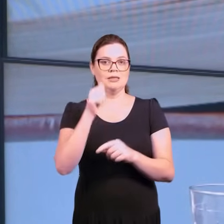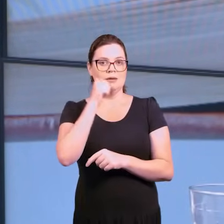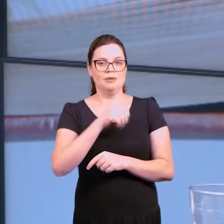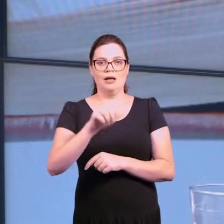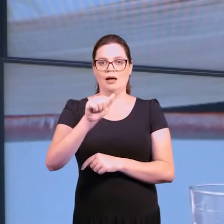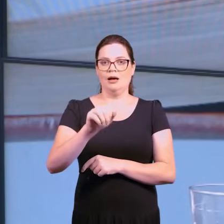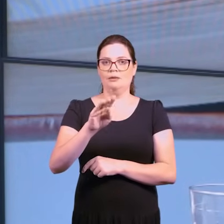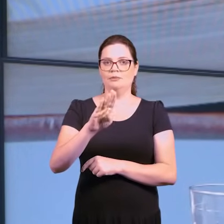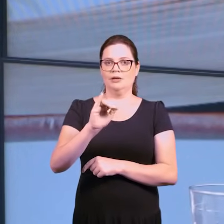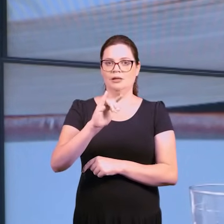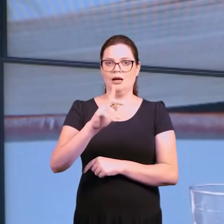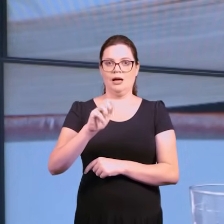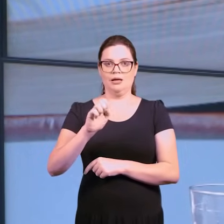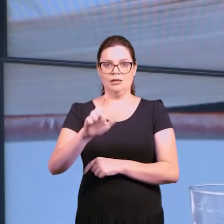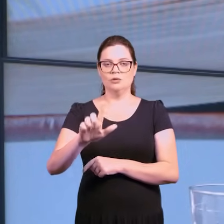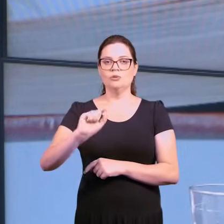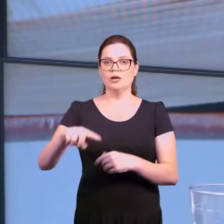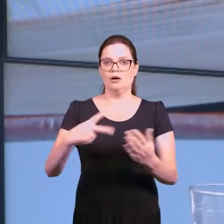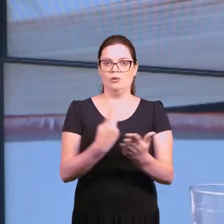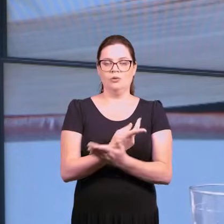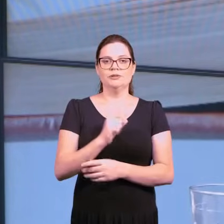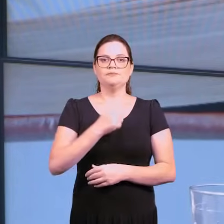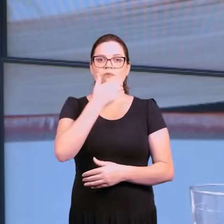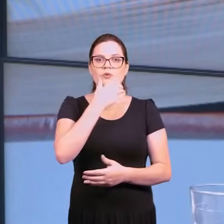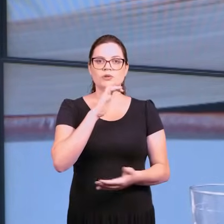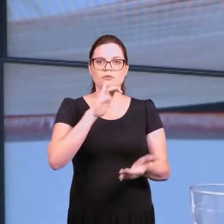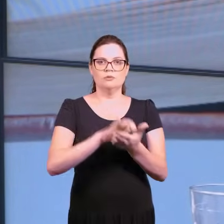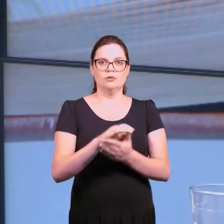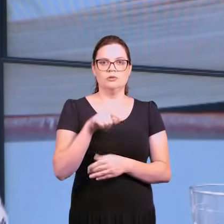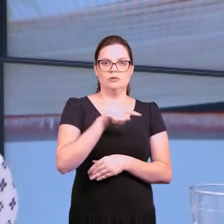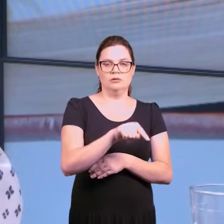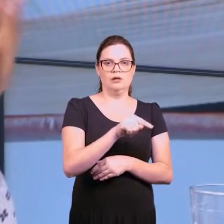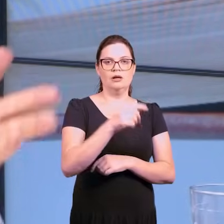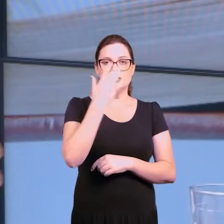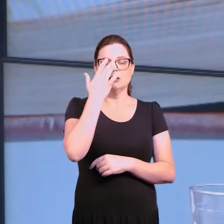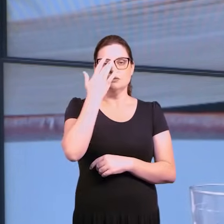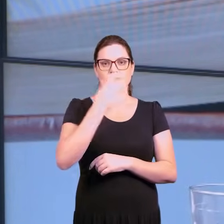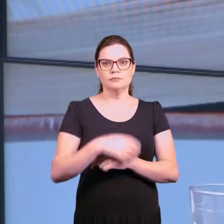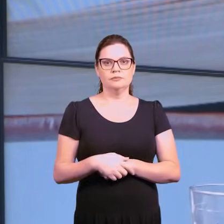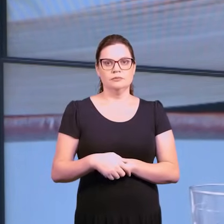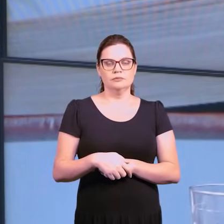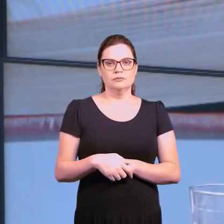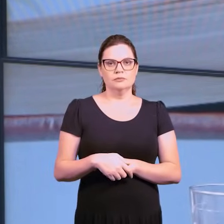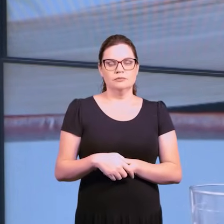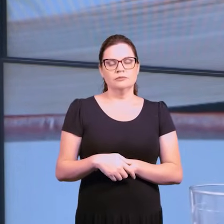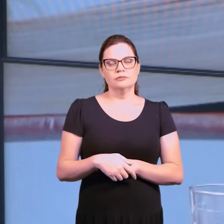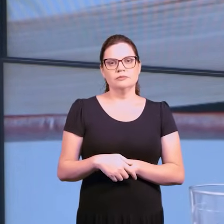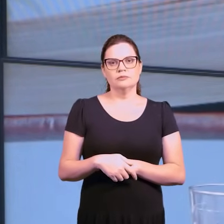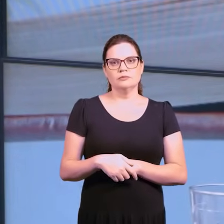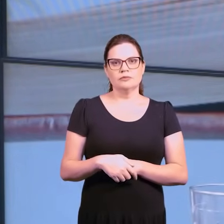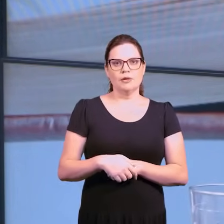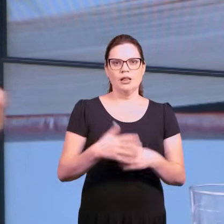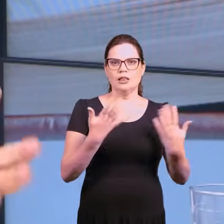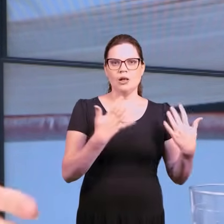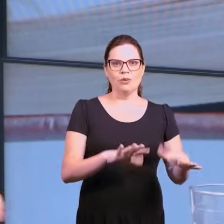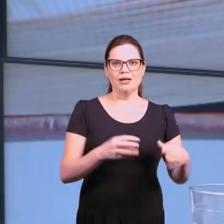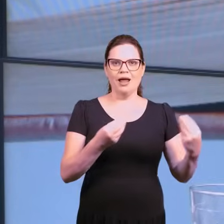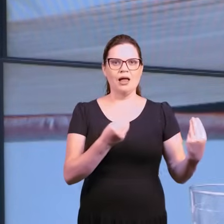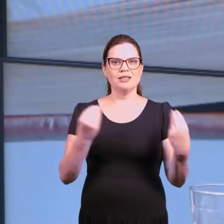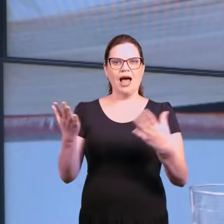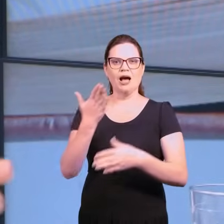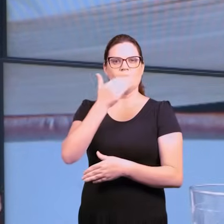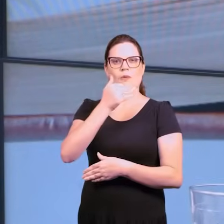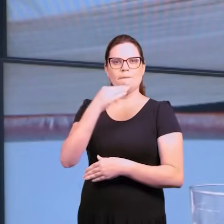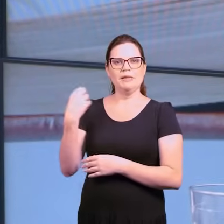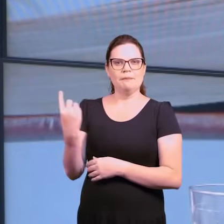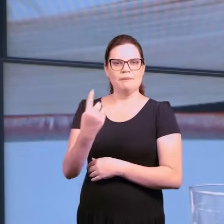ela chega em casa depois que o marido dela não tinha recebido, não queria dar alimento para